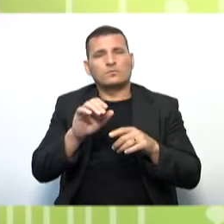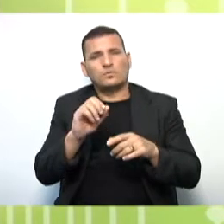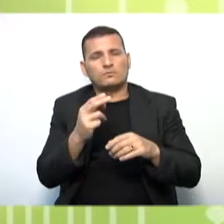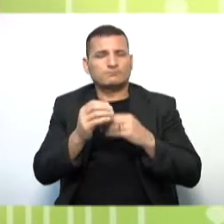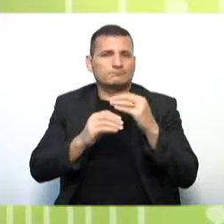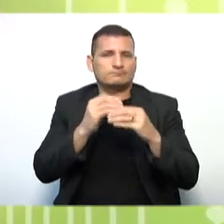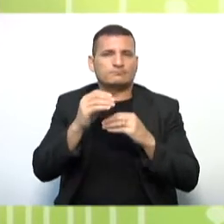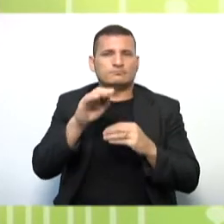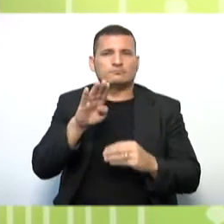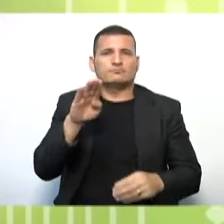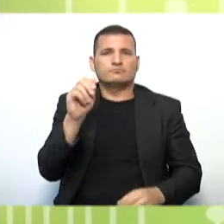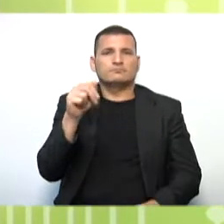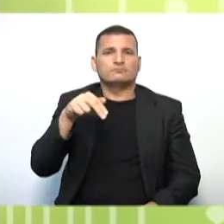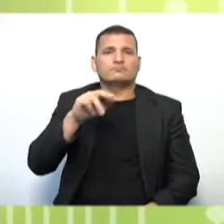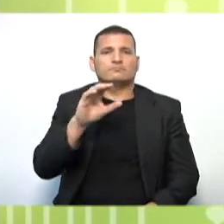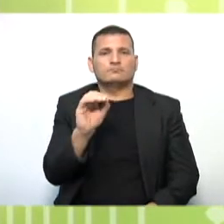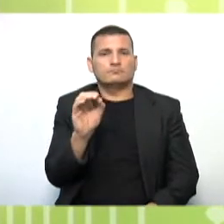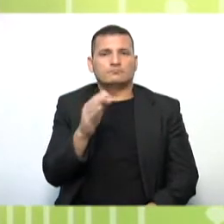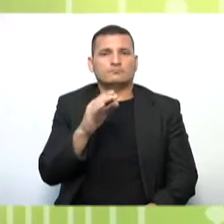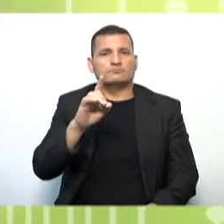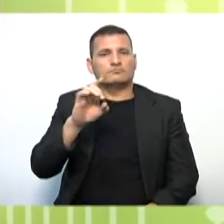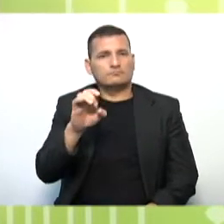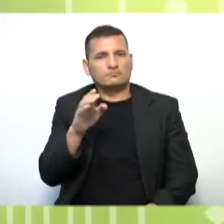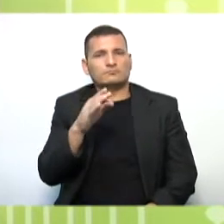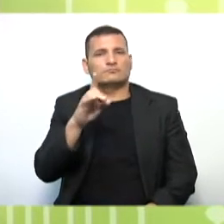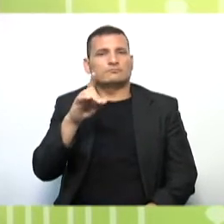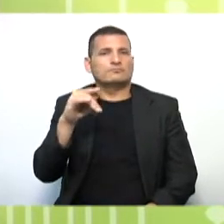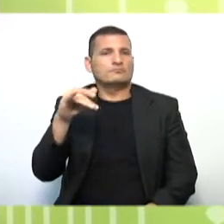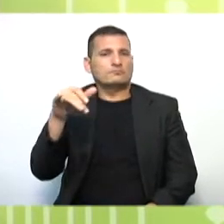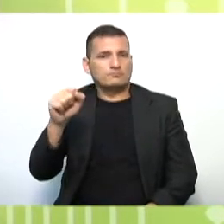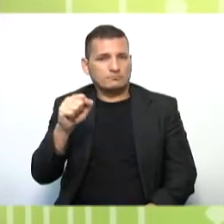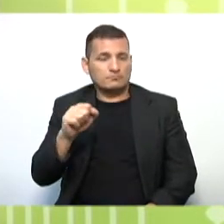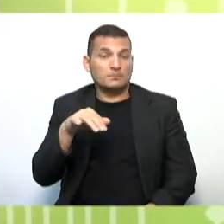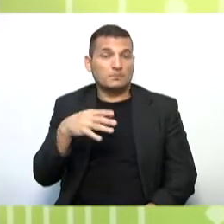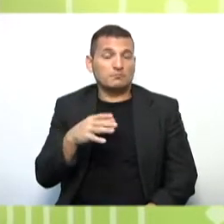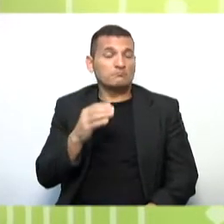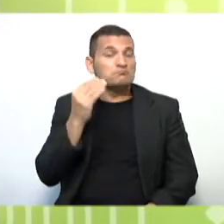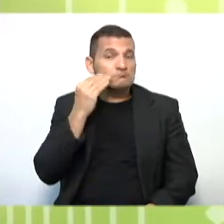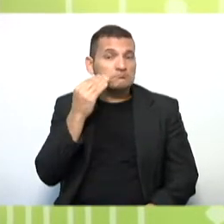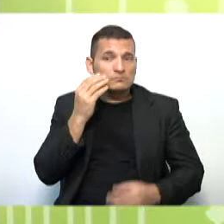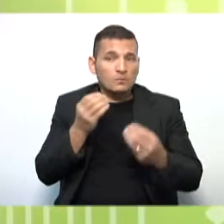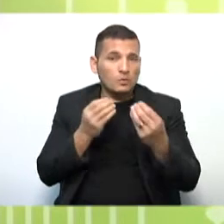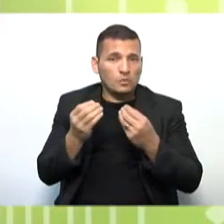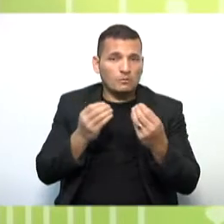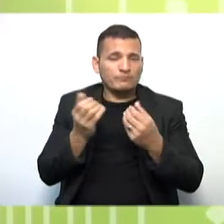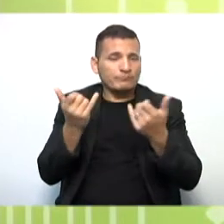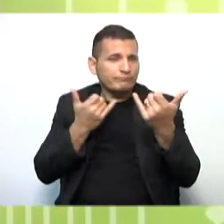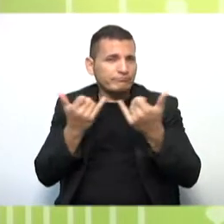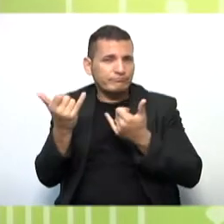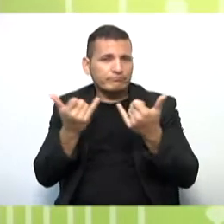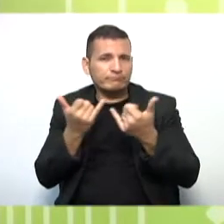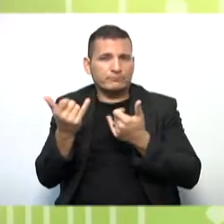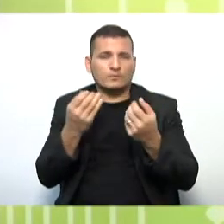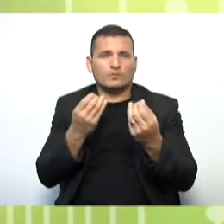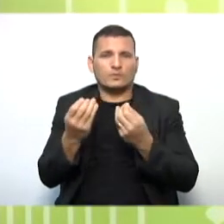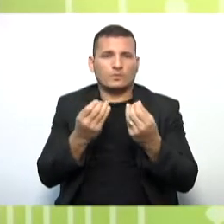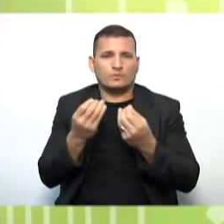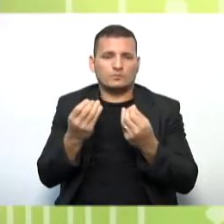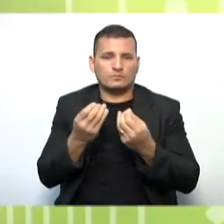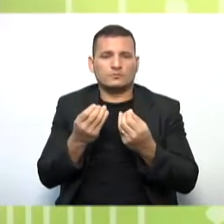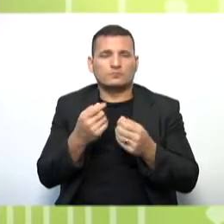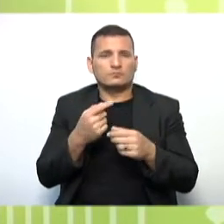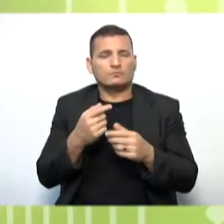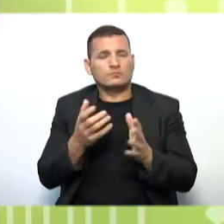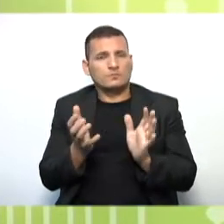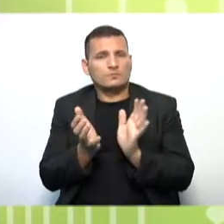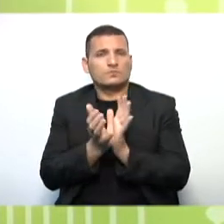Então, informem aí depois nos seus campos, nas suas unidades, como que pode fazer isso, que a